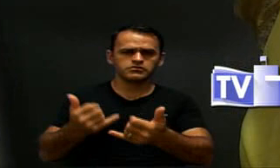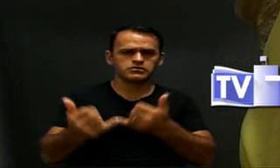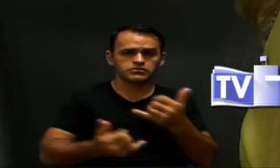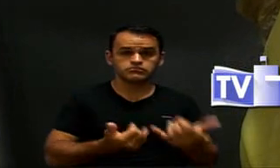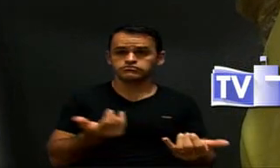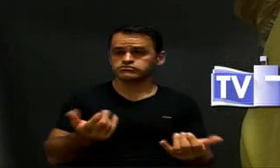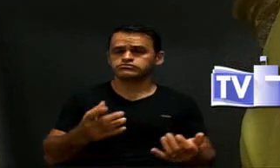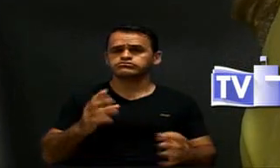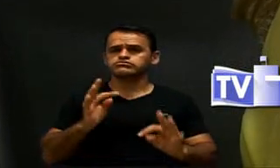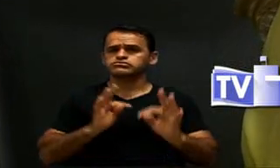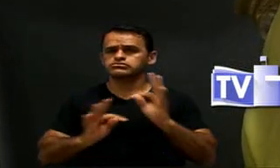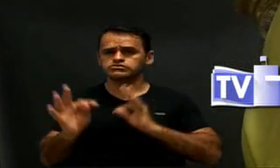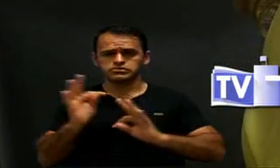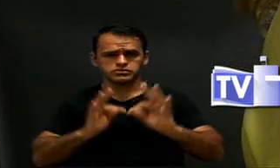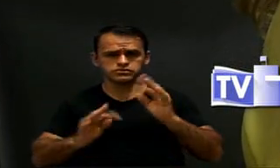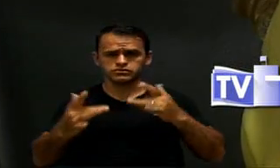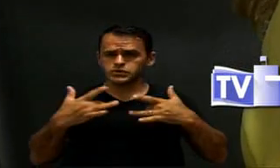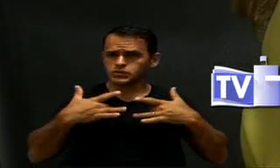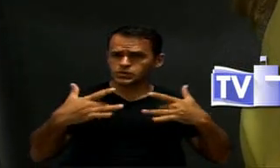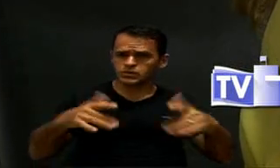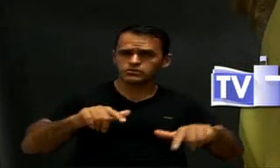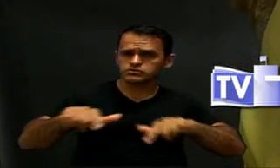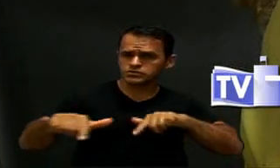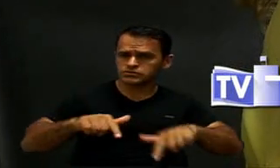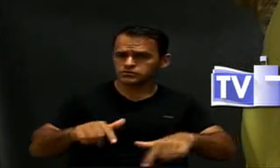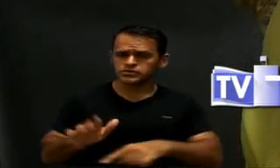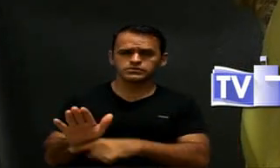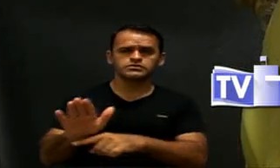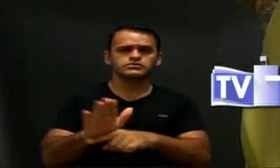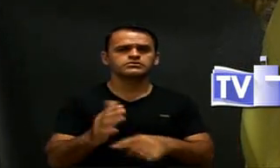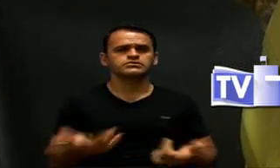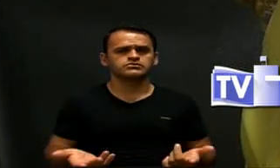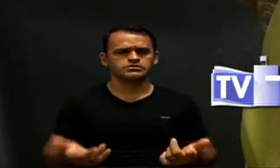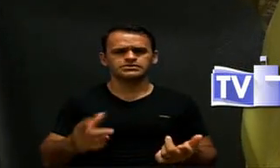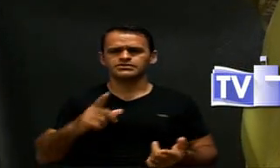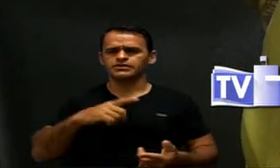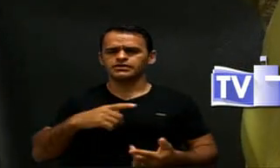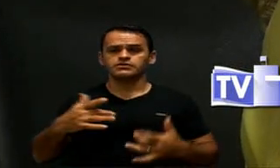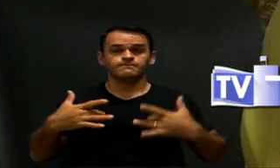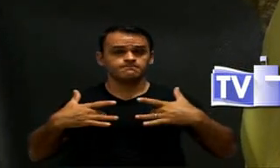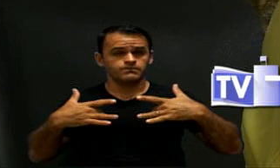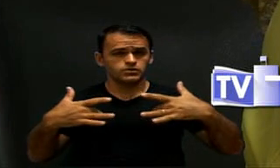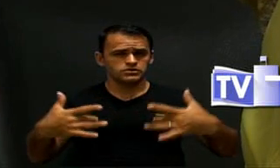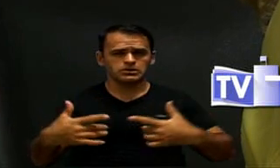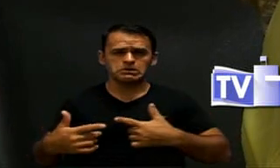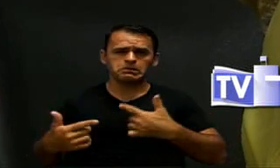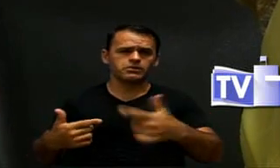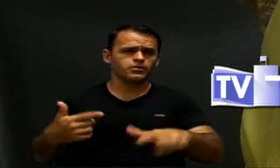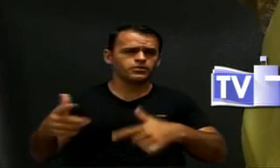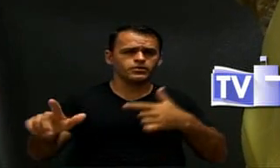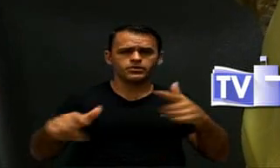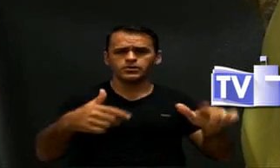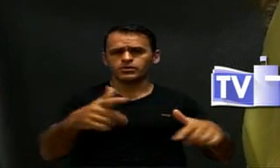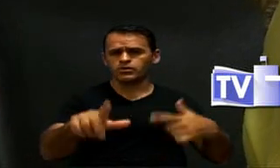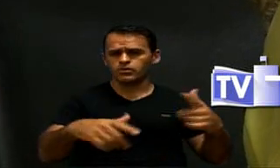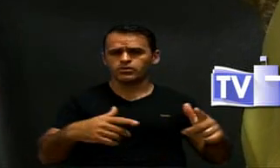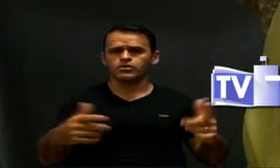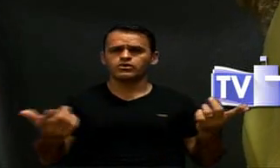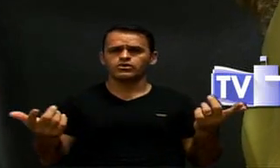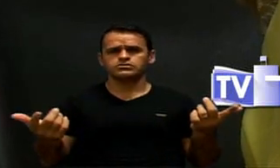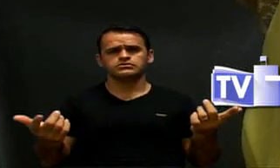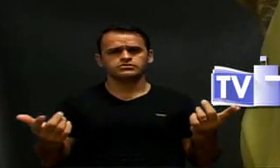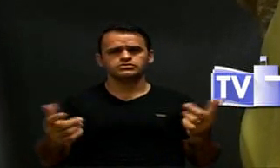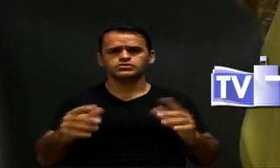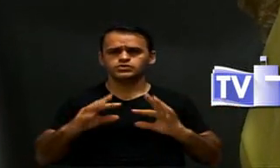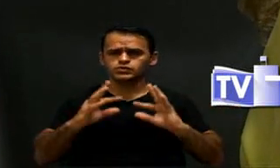temos terapeuta como voluntárias, além de todas as voluntárias que fazem parte do nosso quadro para